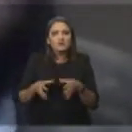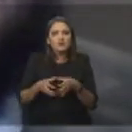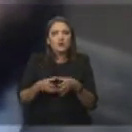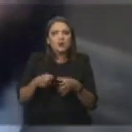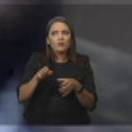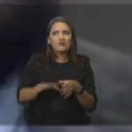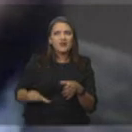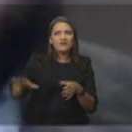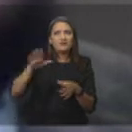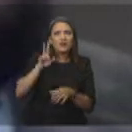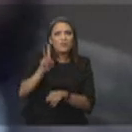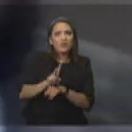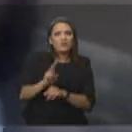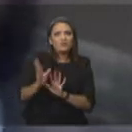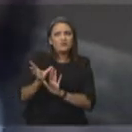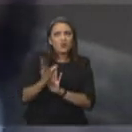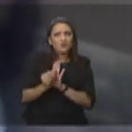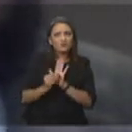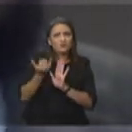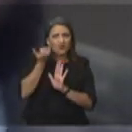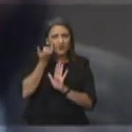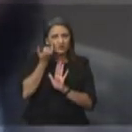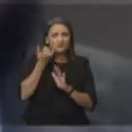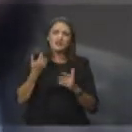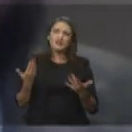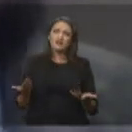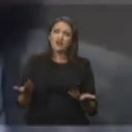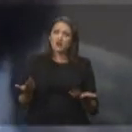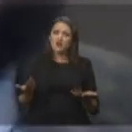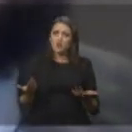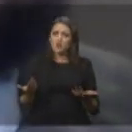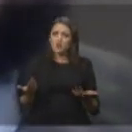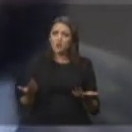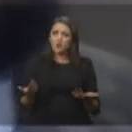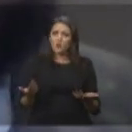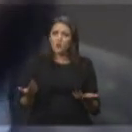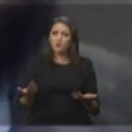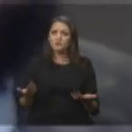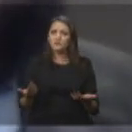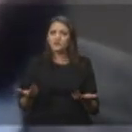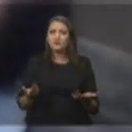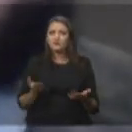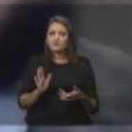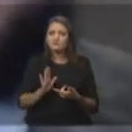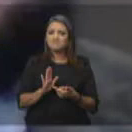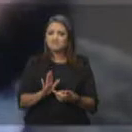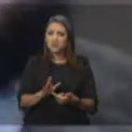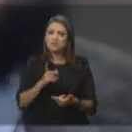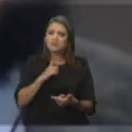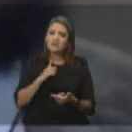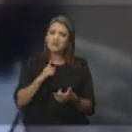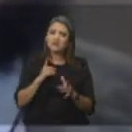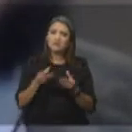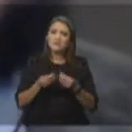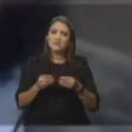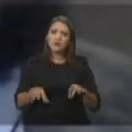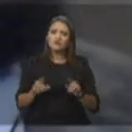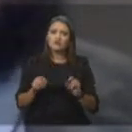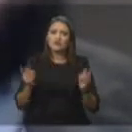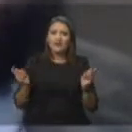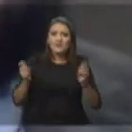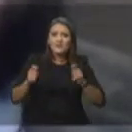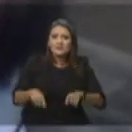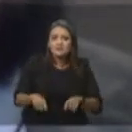Dados. Essa situação, ministro-presidente Luiz Fux, é uma situação que compromete a própria ideia da